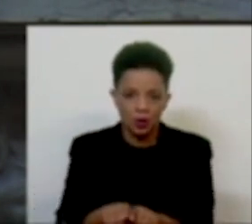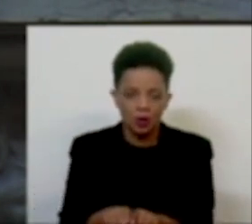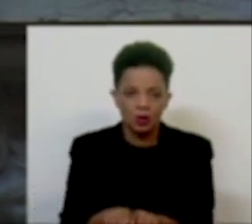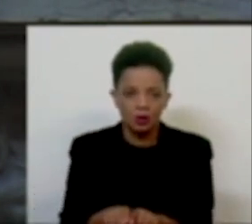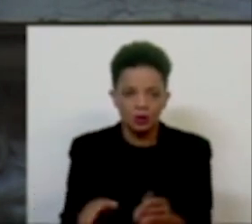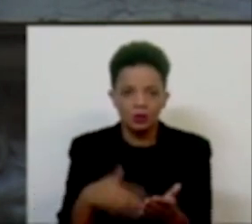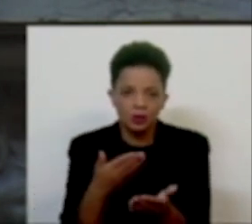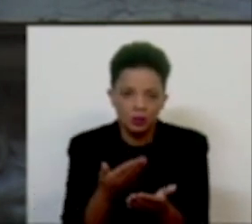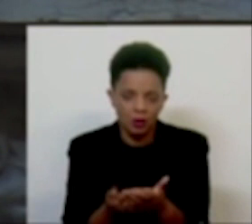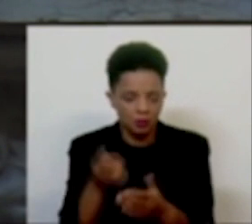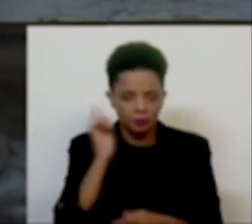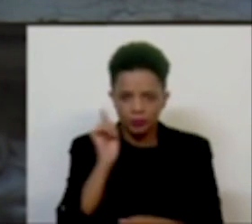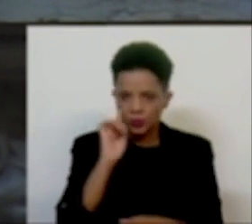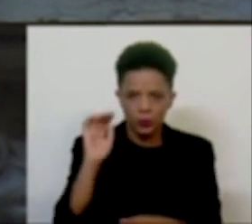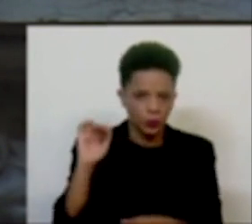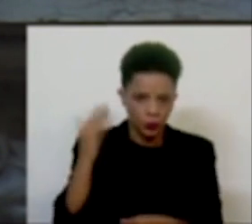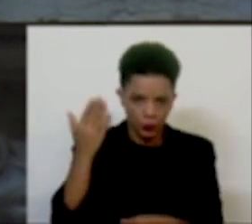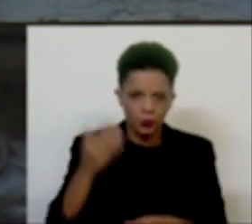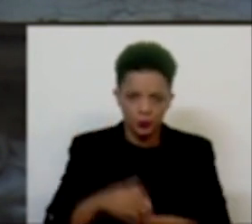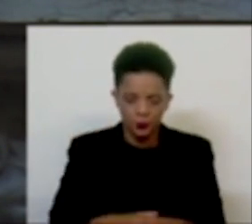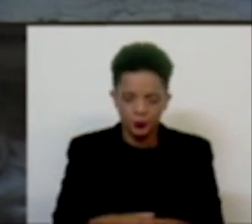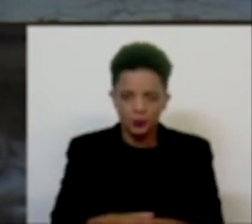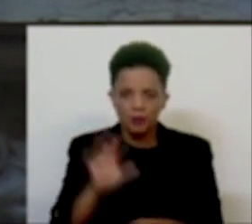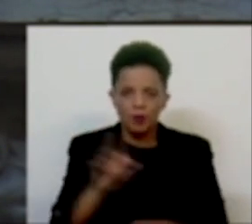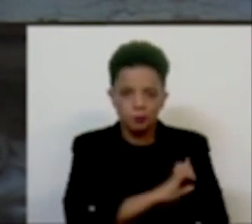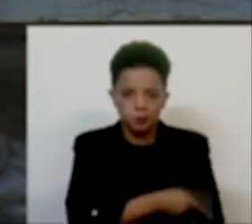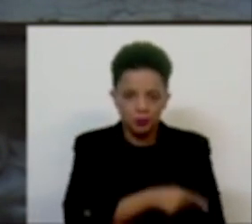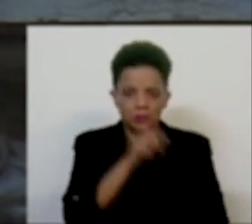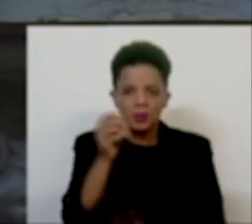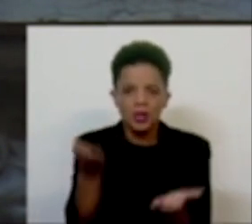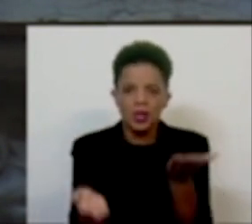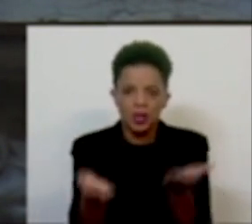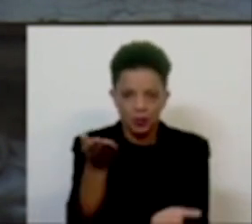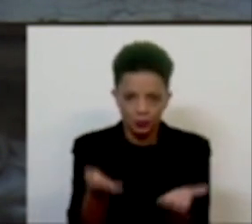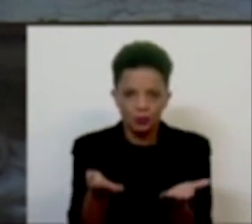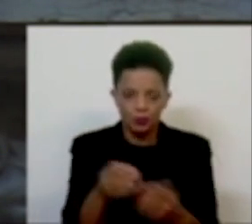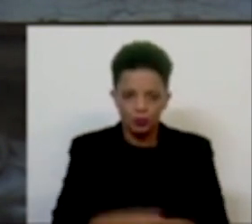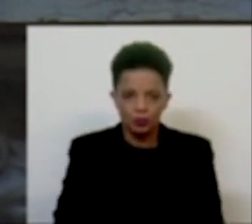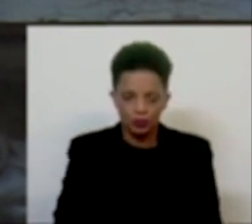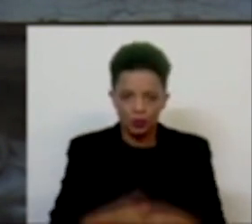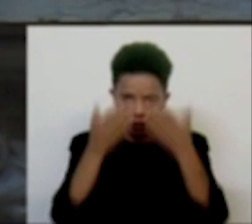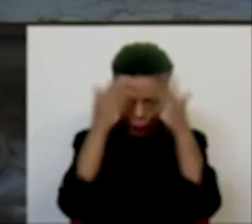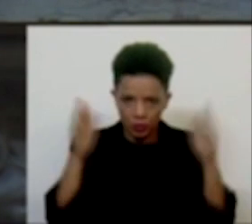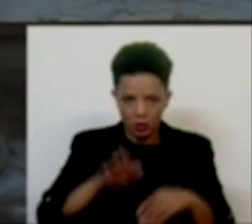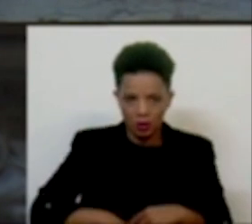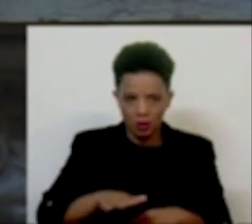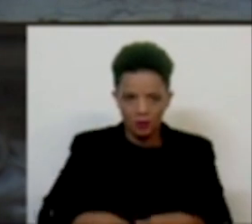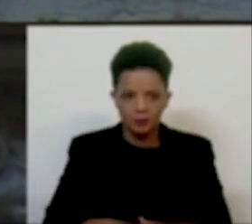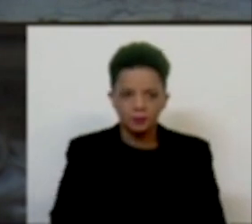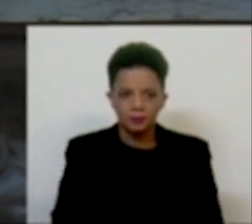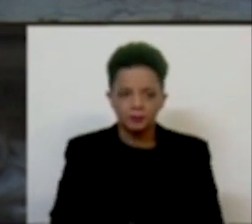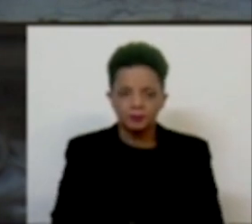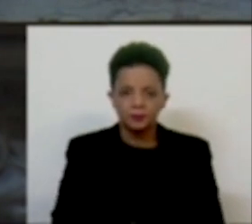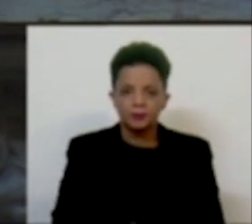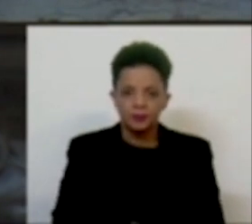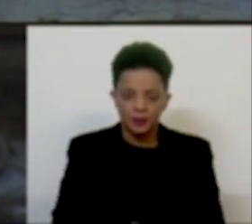é um dos ingredientes fundamentais da estrutura de poderes e equilíbrios em que repousa a democracia. Depois,